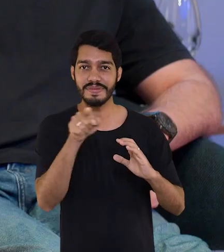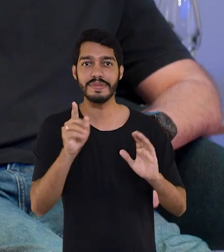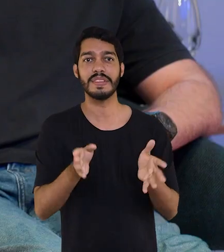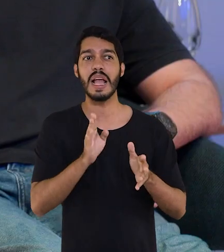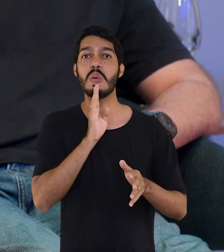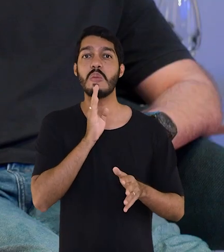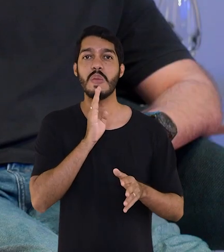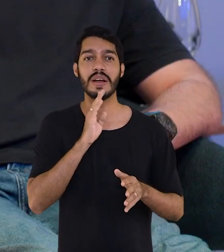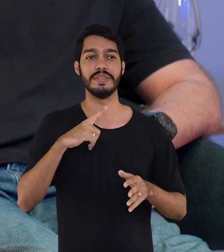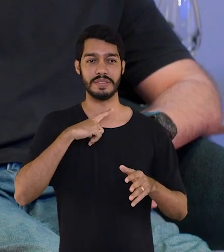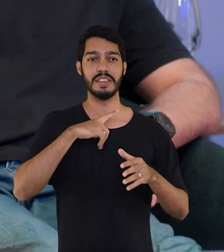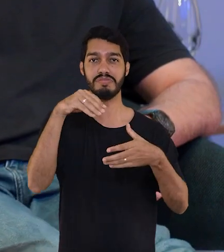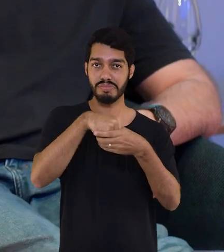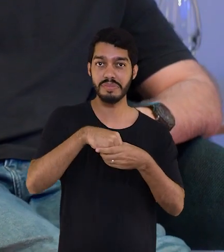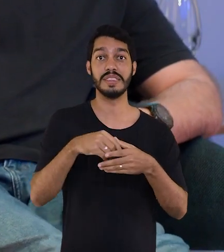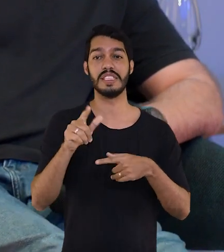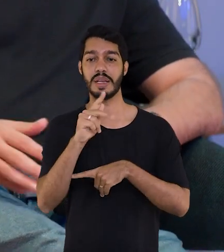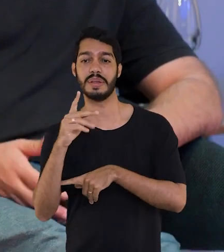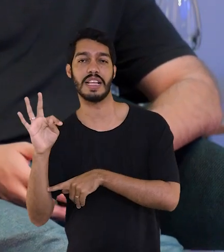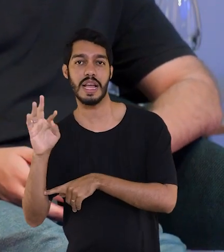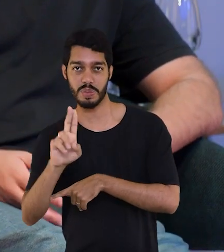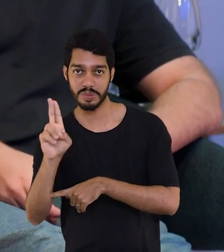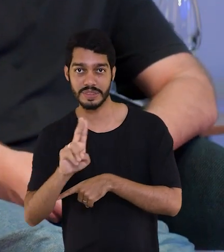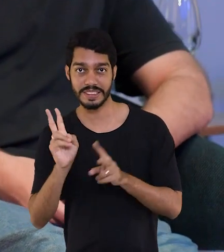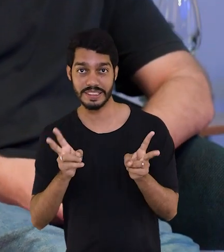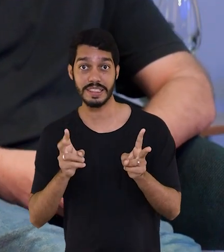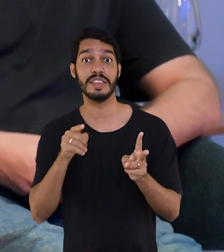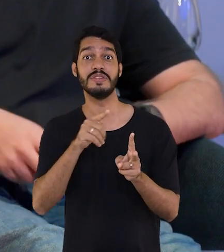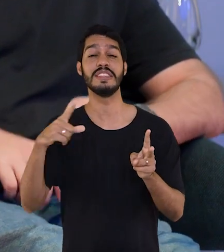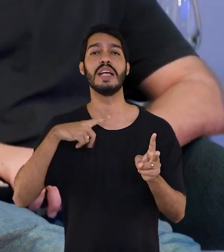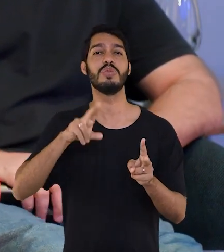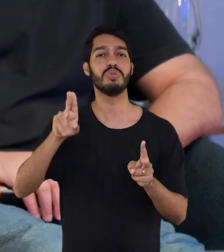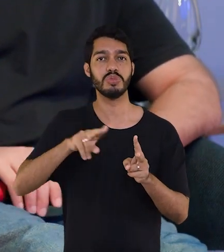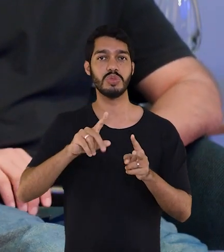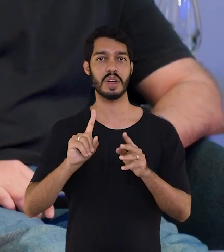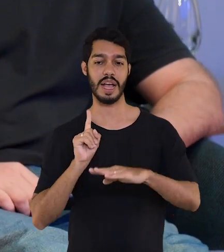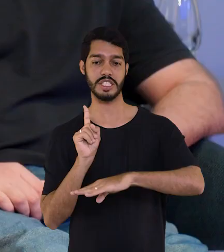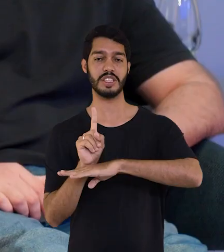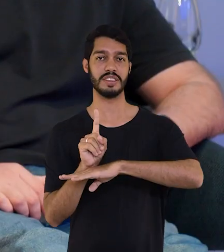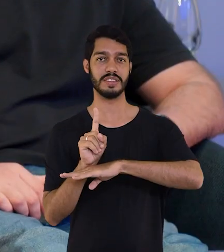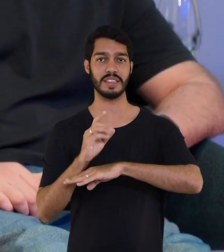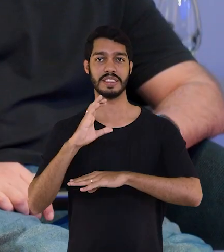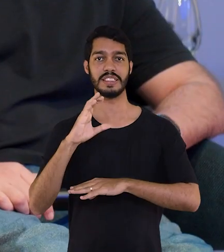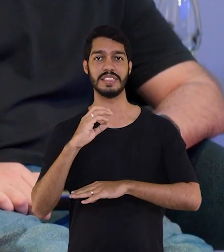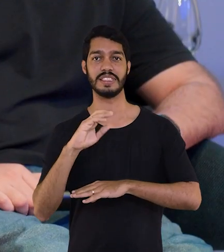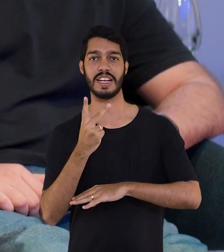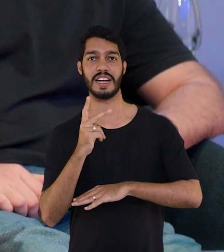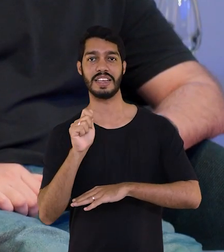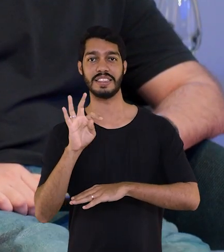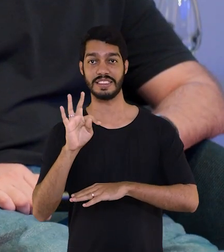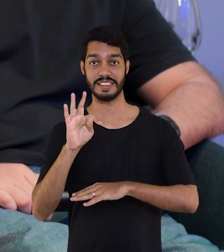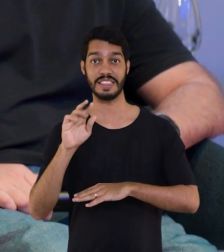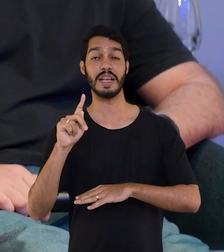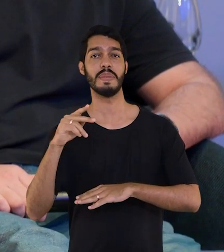do ChatGPT, já sei que vocês são assíduos aqui no uso de GPT. Quem já utilizou agentes no ChatGPT? Levanta a